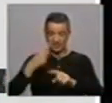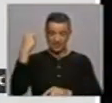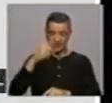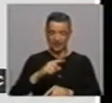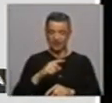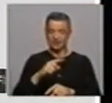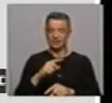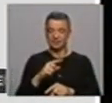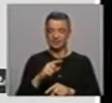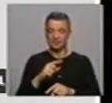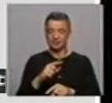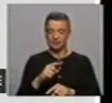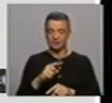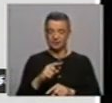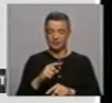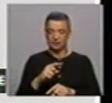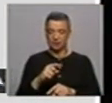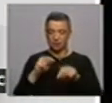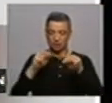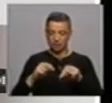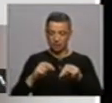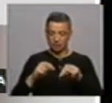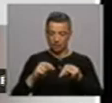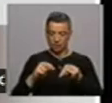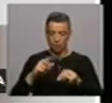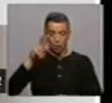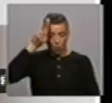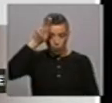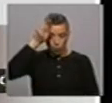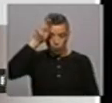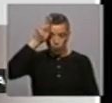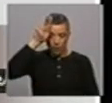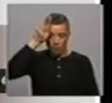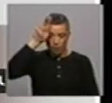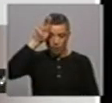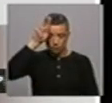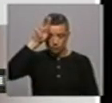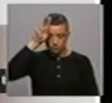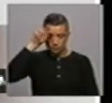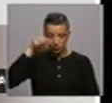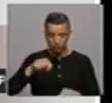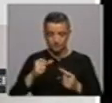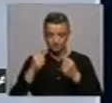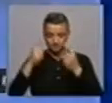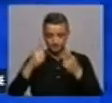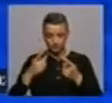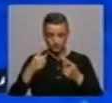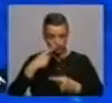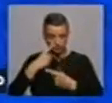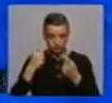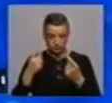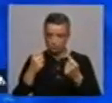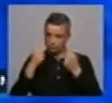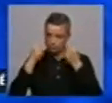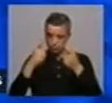foi um tipo raro de coelho que tem muito poucas visualizações, foi visto muito